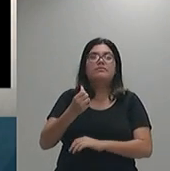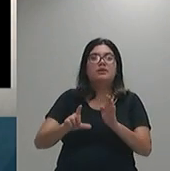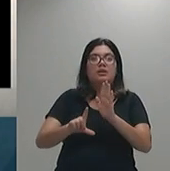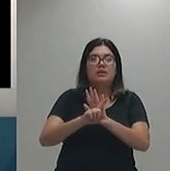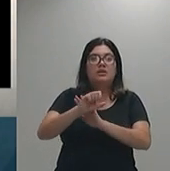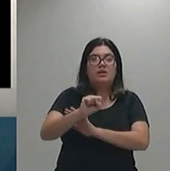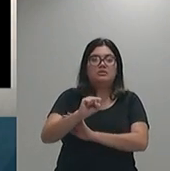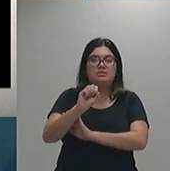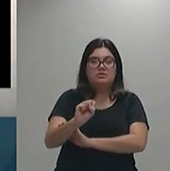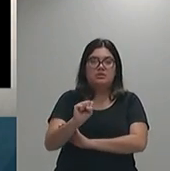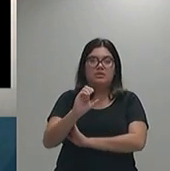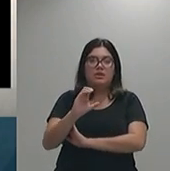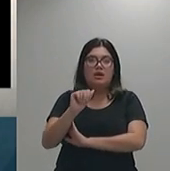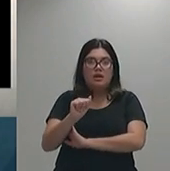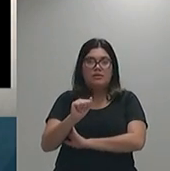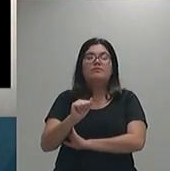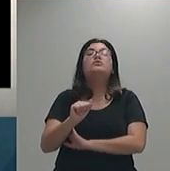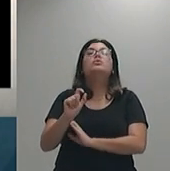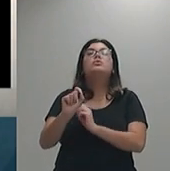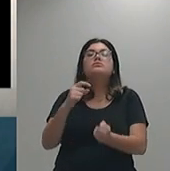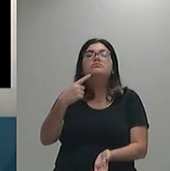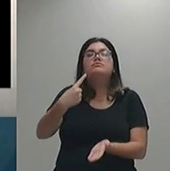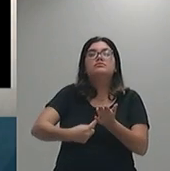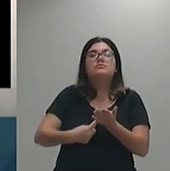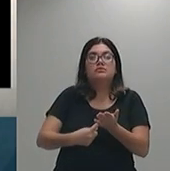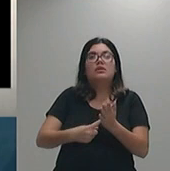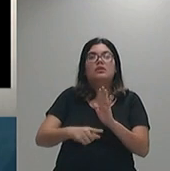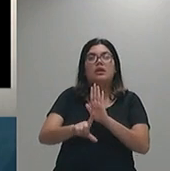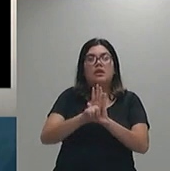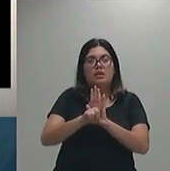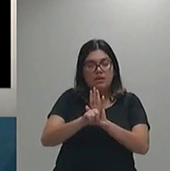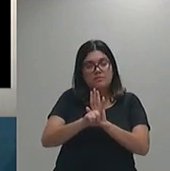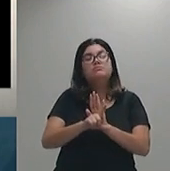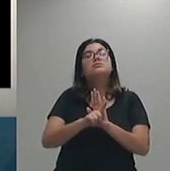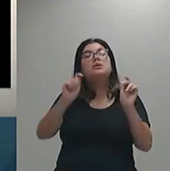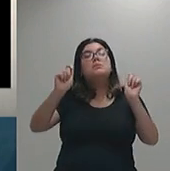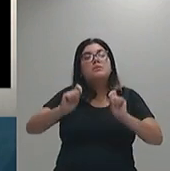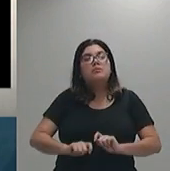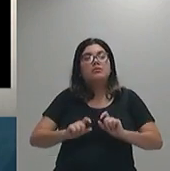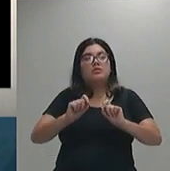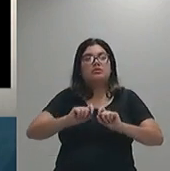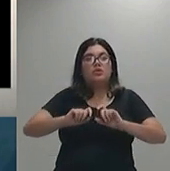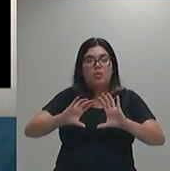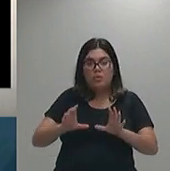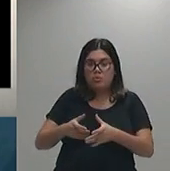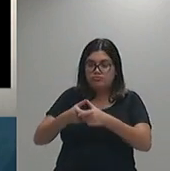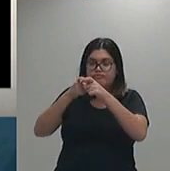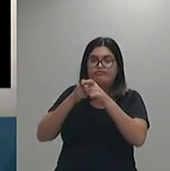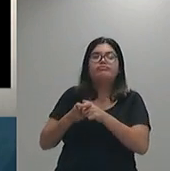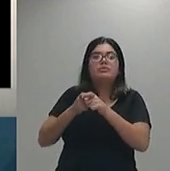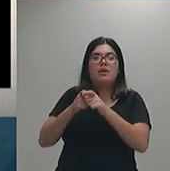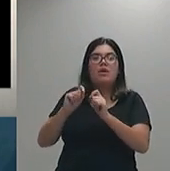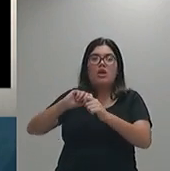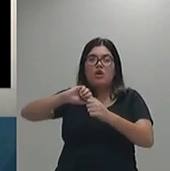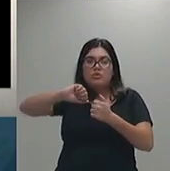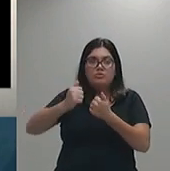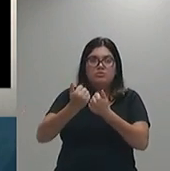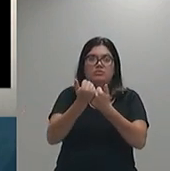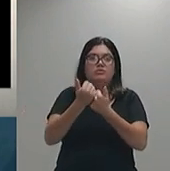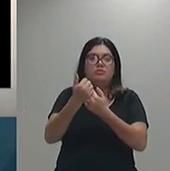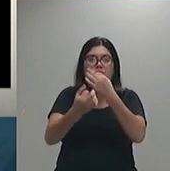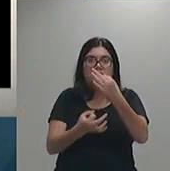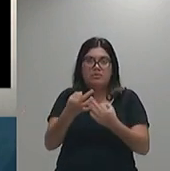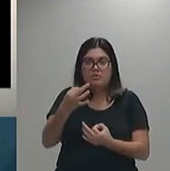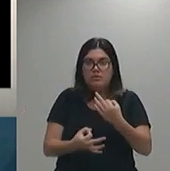estabelece o 246 dela e dizer se a permite que o minoritário na qualidade de substituto processual da